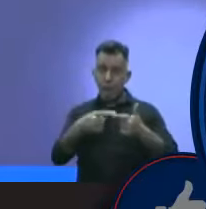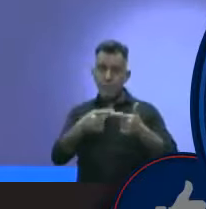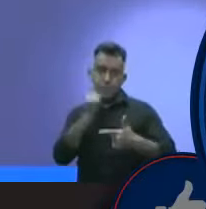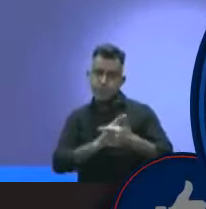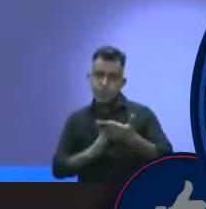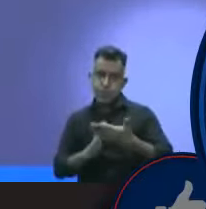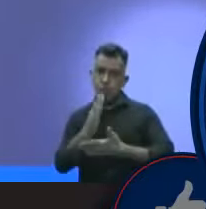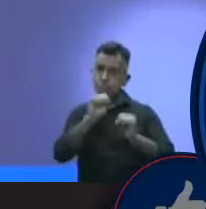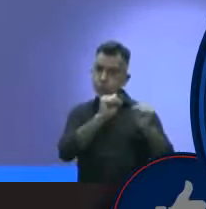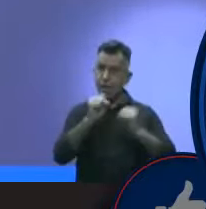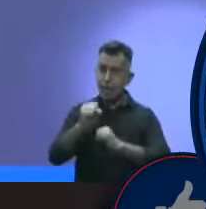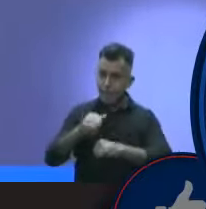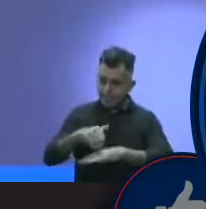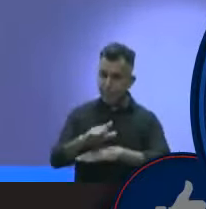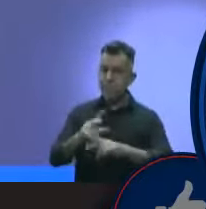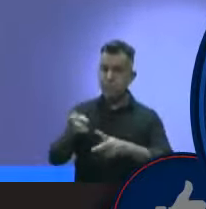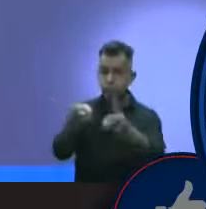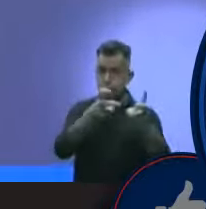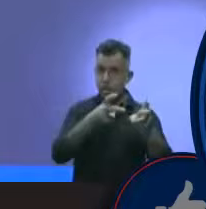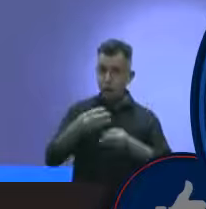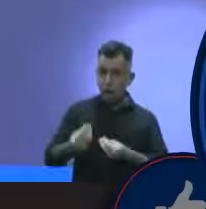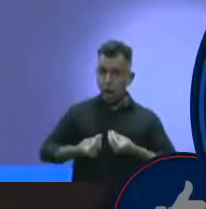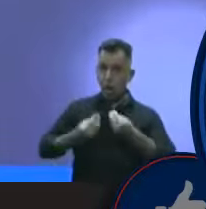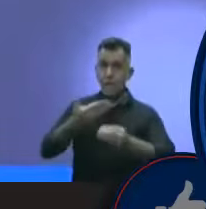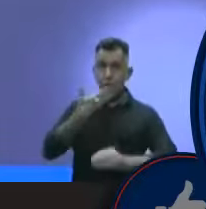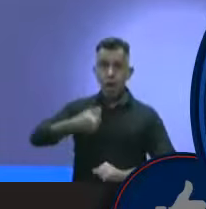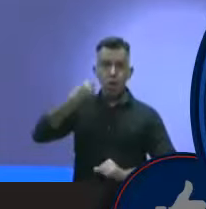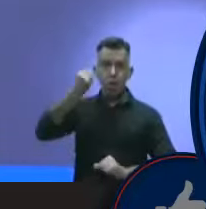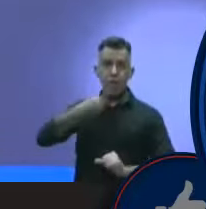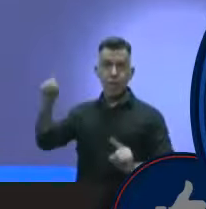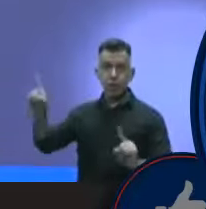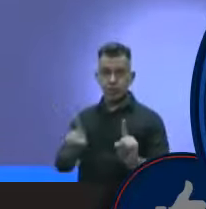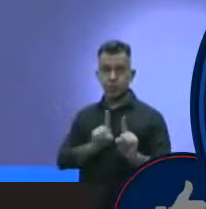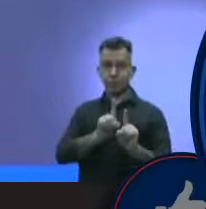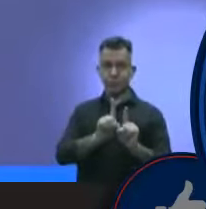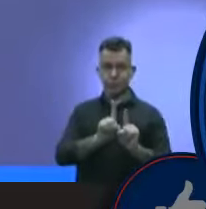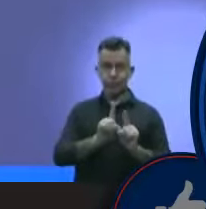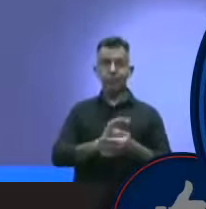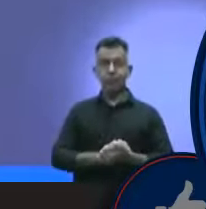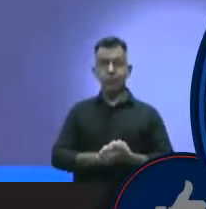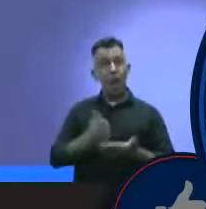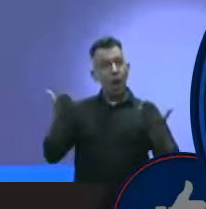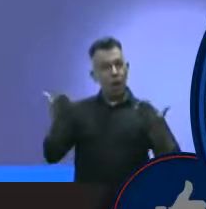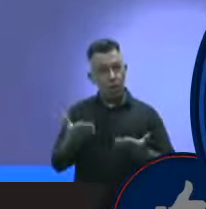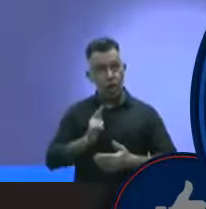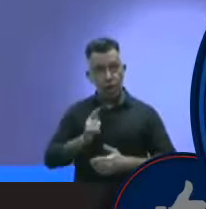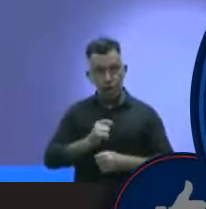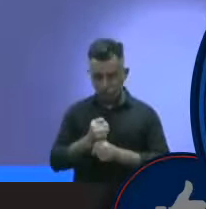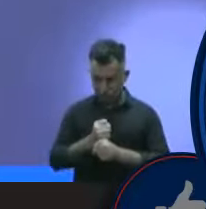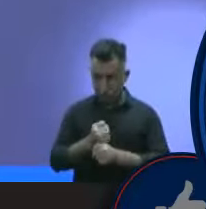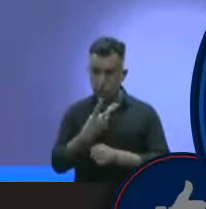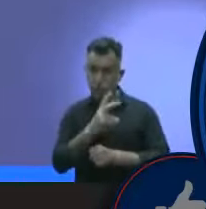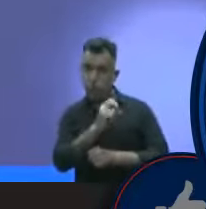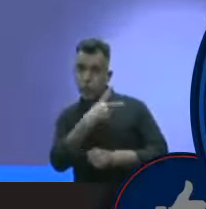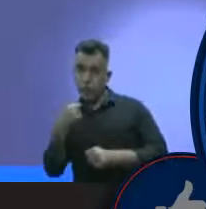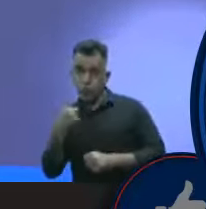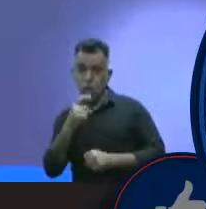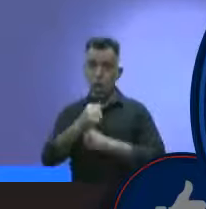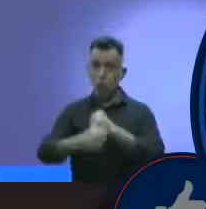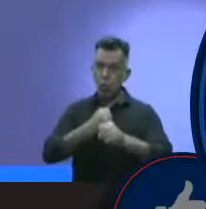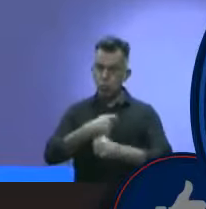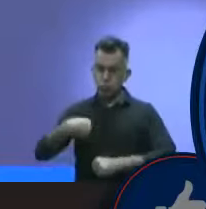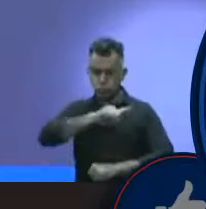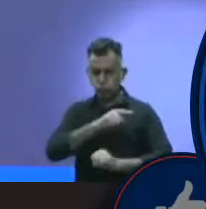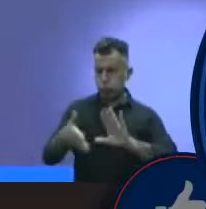nossas fortalezas, gerar margem e oferecer uma melhor experiência aos nossos clientes. Agora, 2021, é o ano do